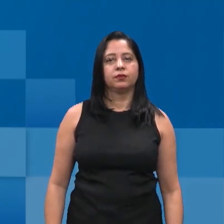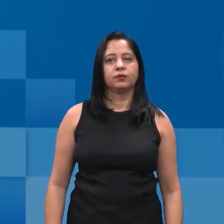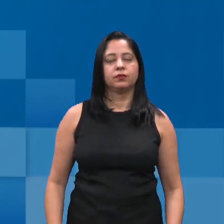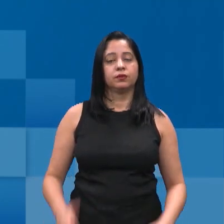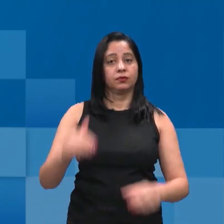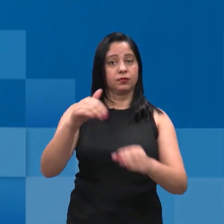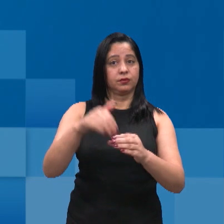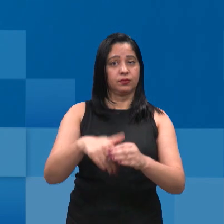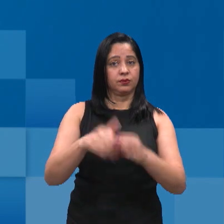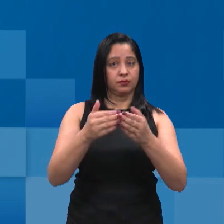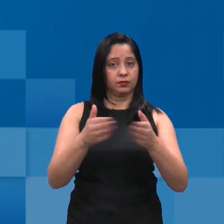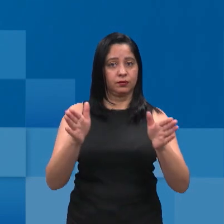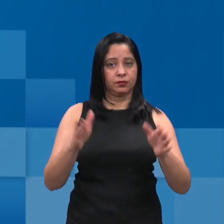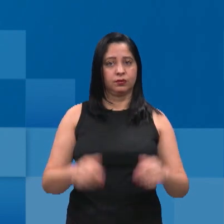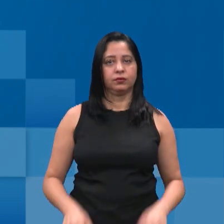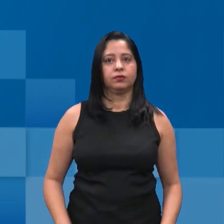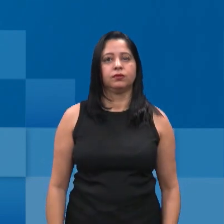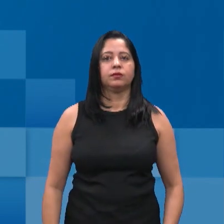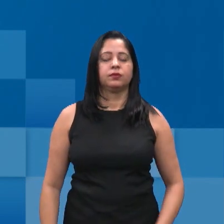Aberta a votação.